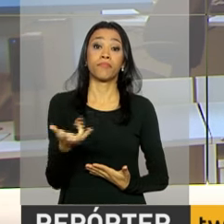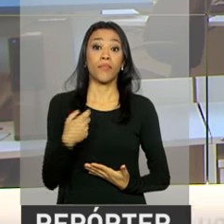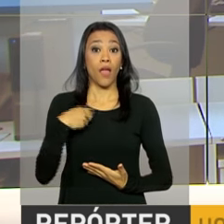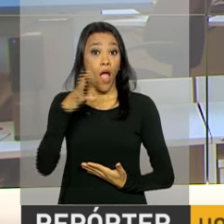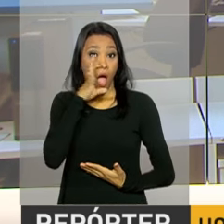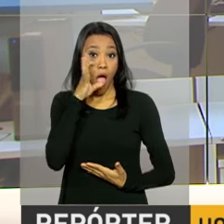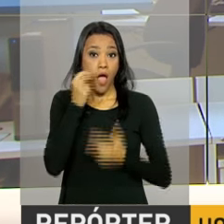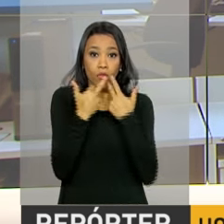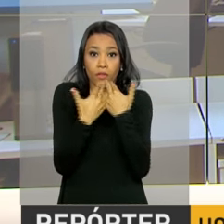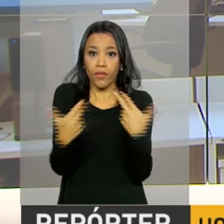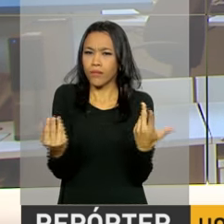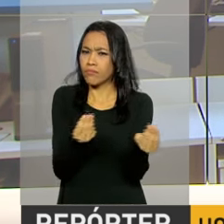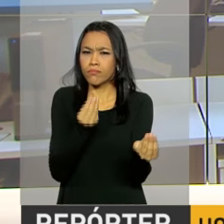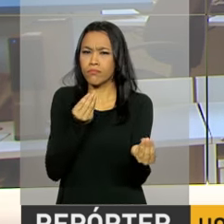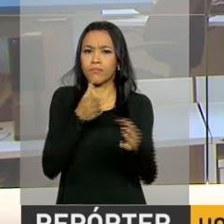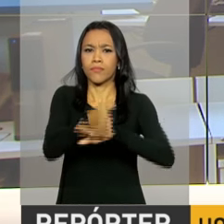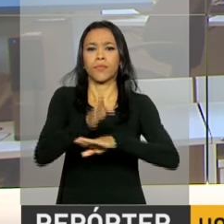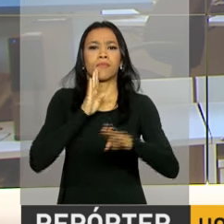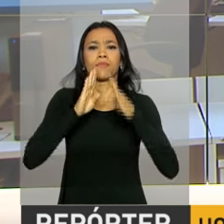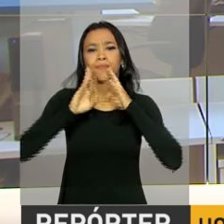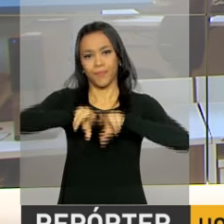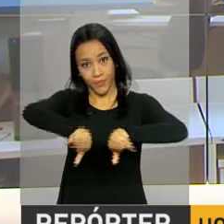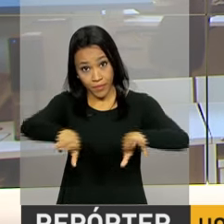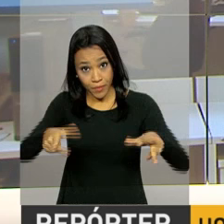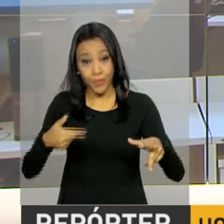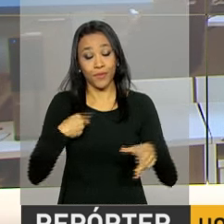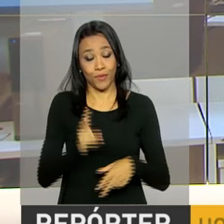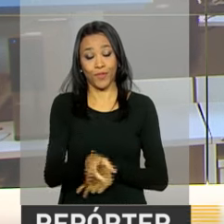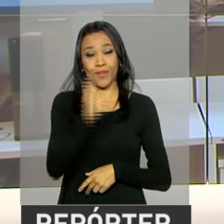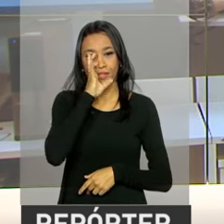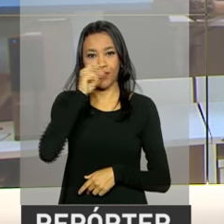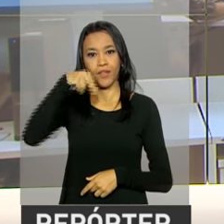Acompanhe também as novidades em nossas redes sociais.